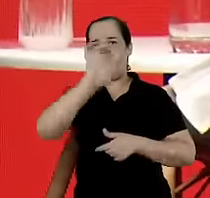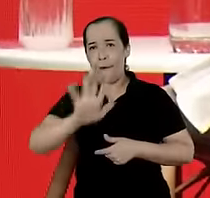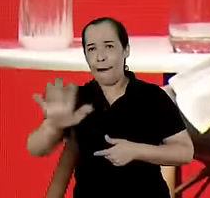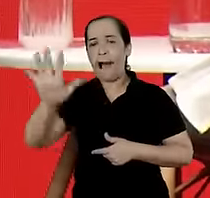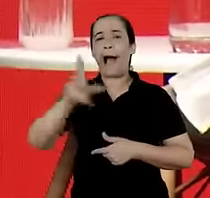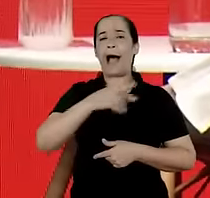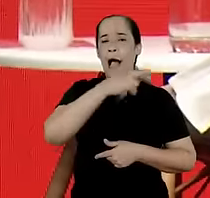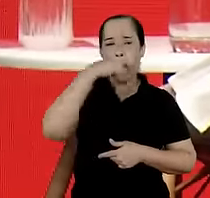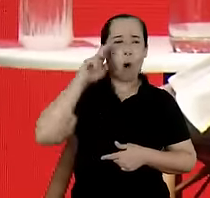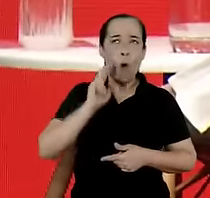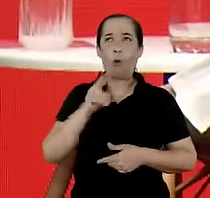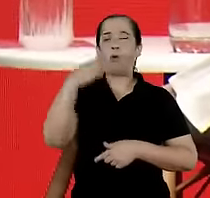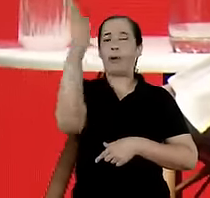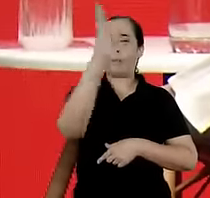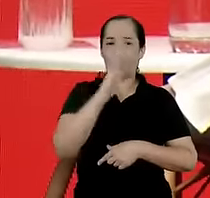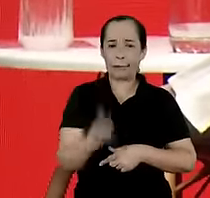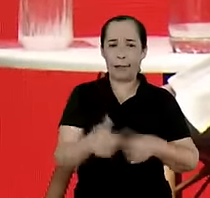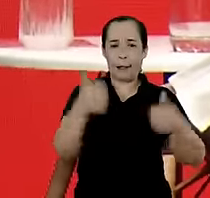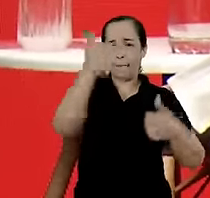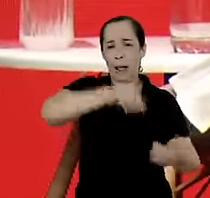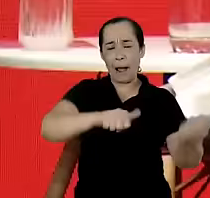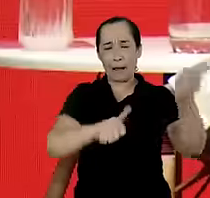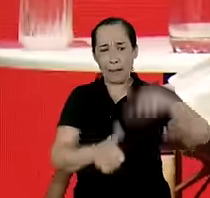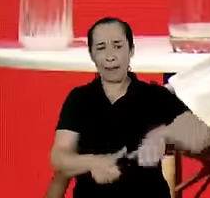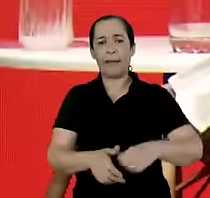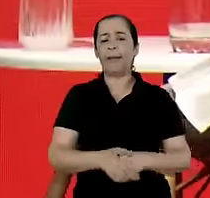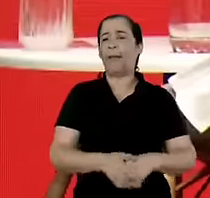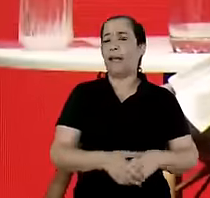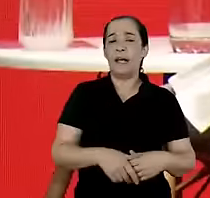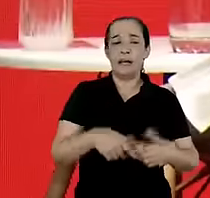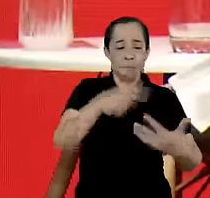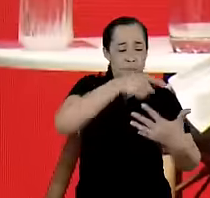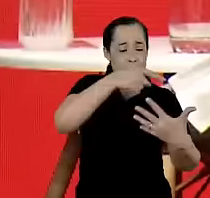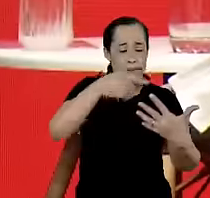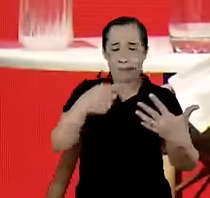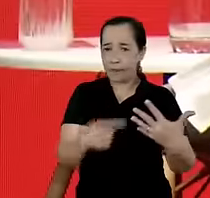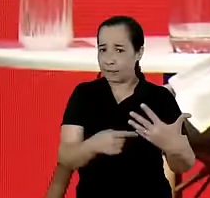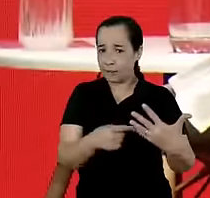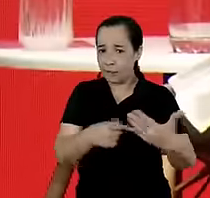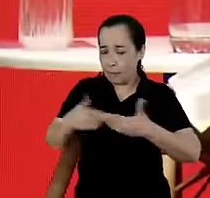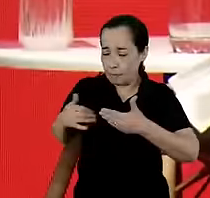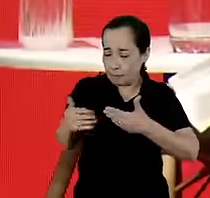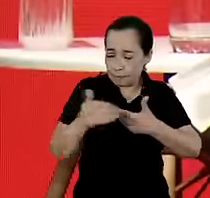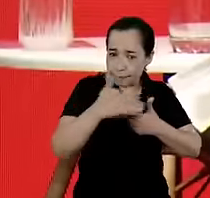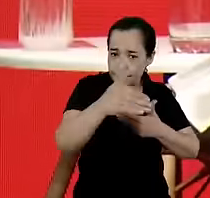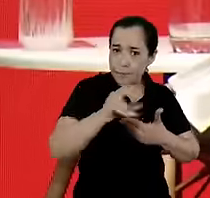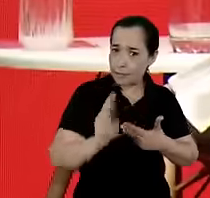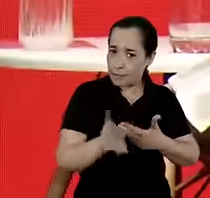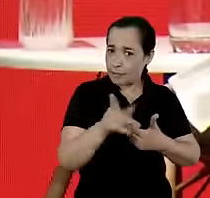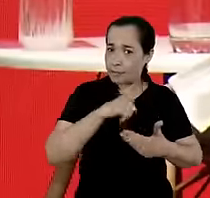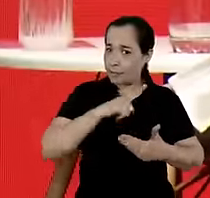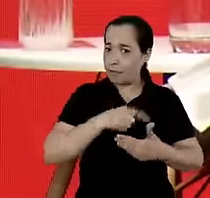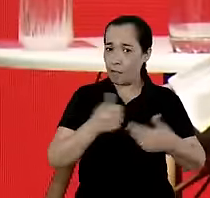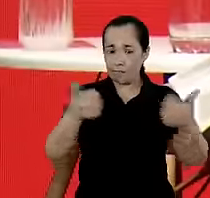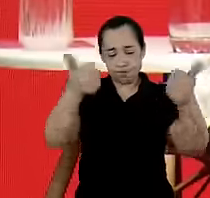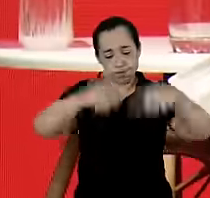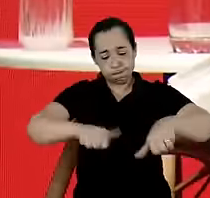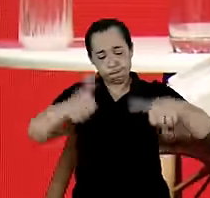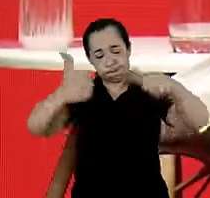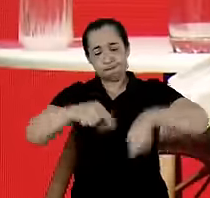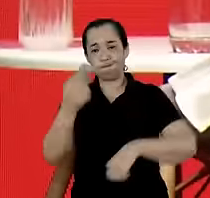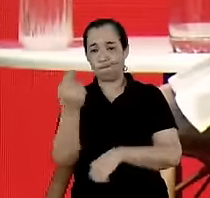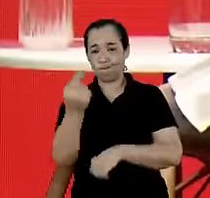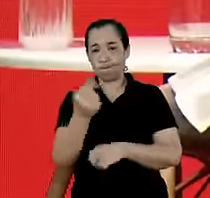do Brasil aí setember 11 aí você tem vai indo né uma coisa atrás da outra eh então